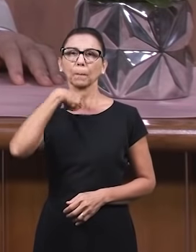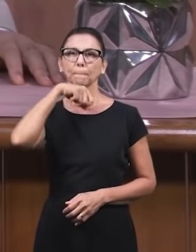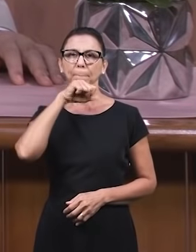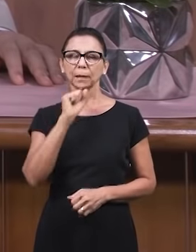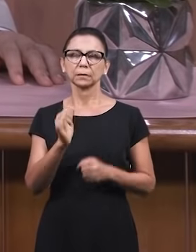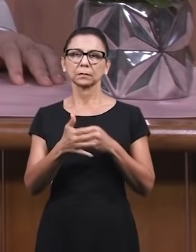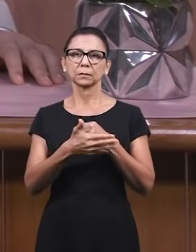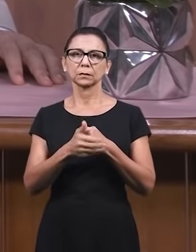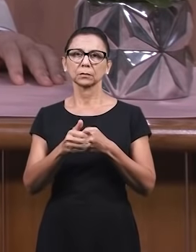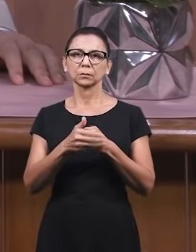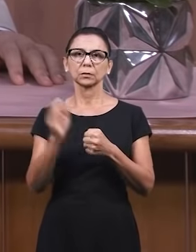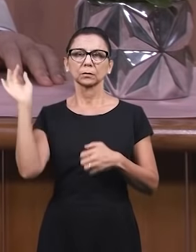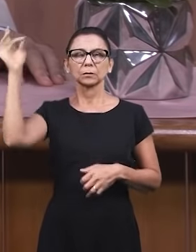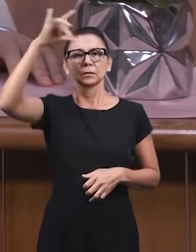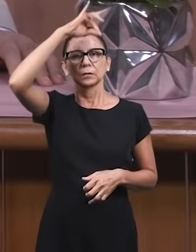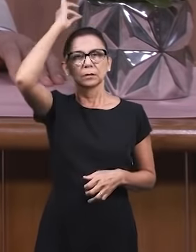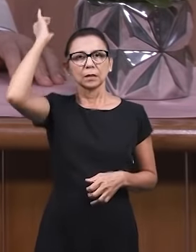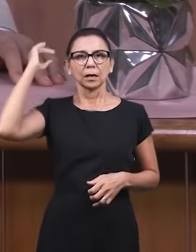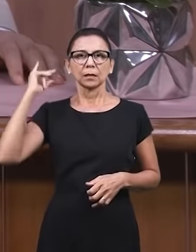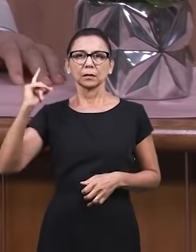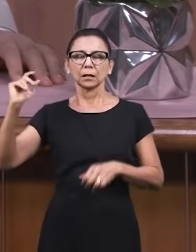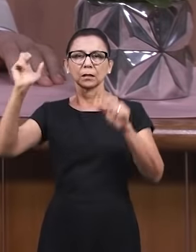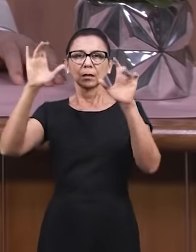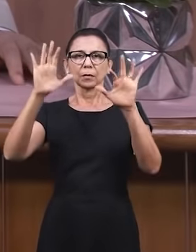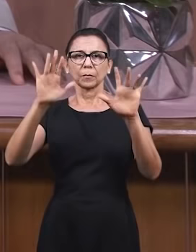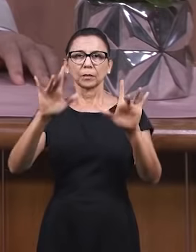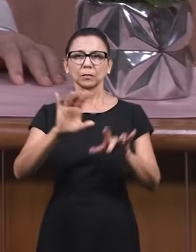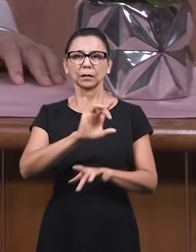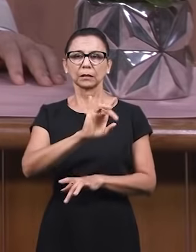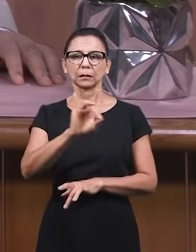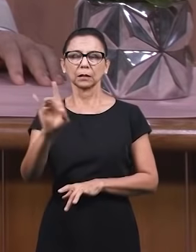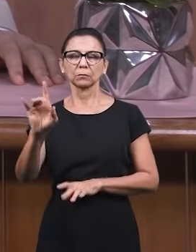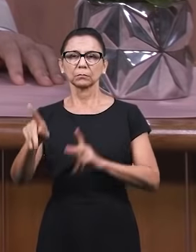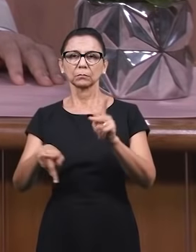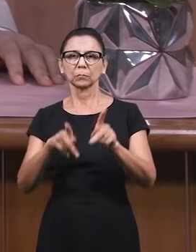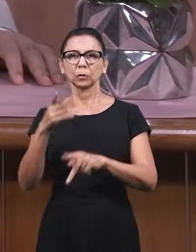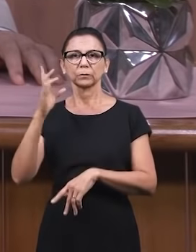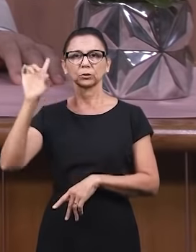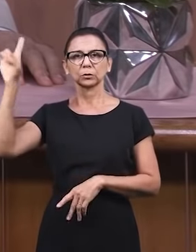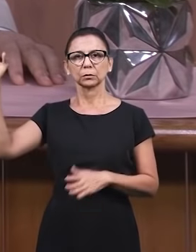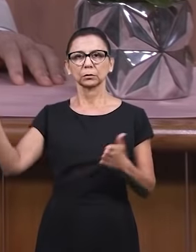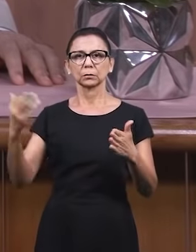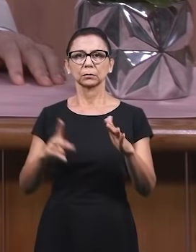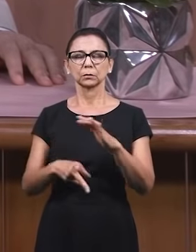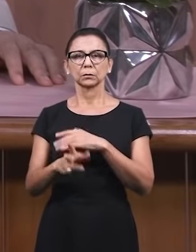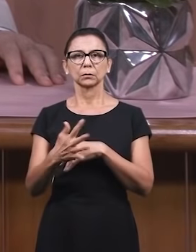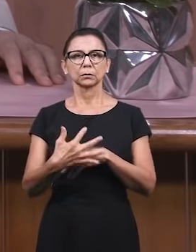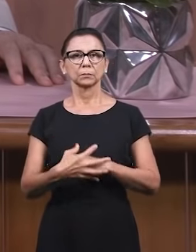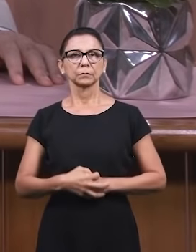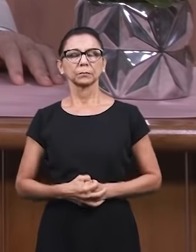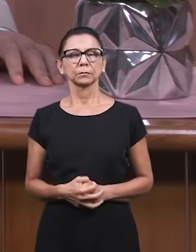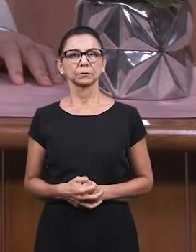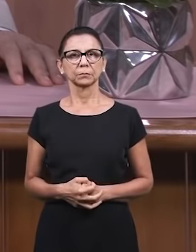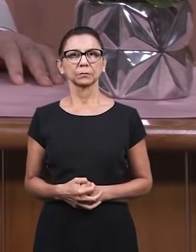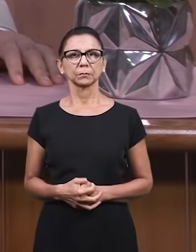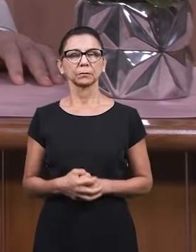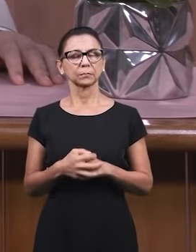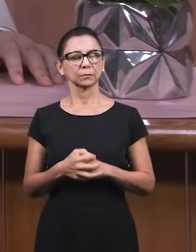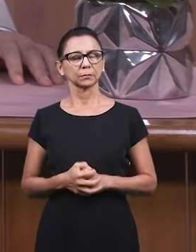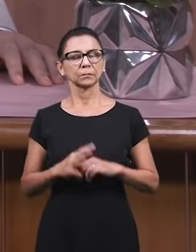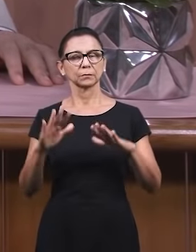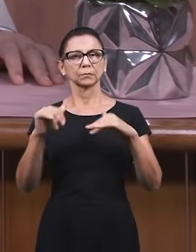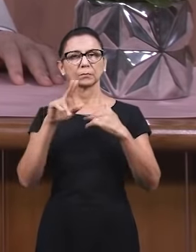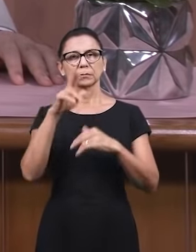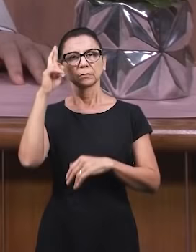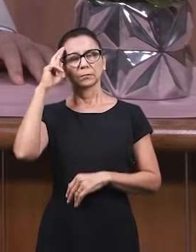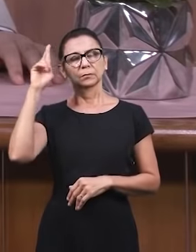doces, santas e eternas consolações do Espírito Santo, repousem sobre vós e sobre todo o povo de Deus, desde agora e para sempre. Amém.